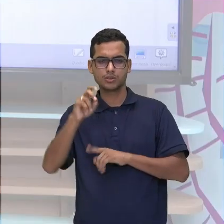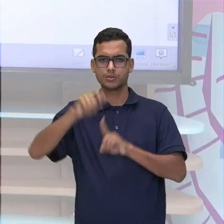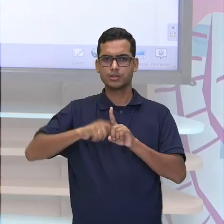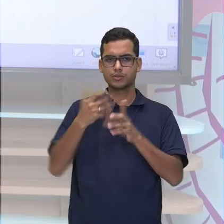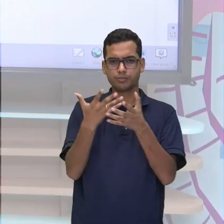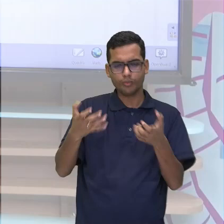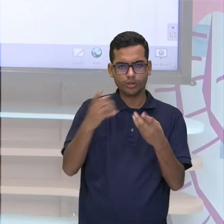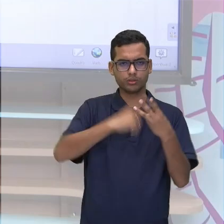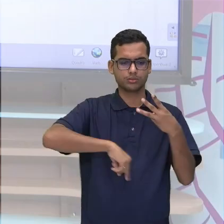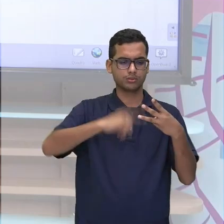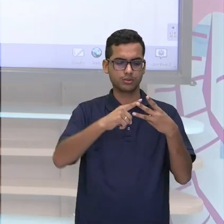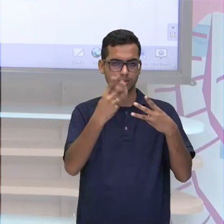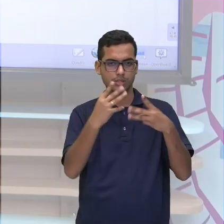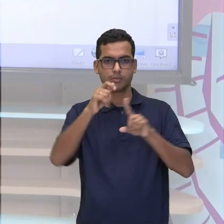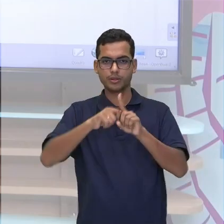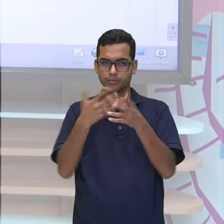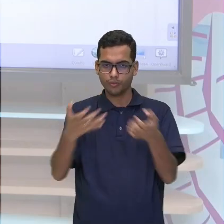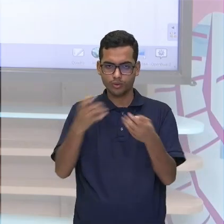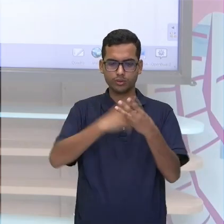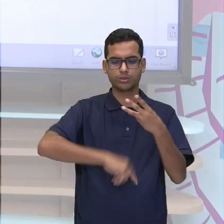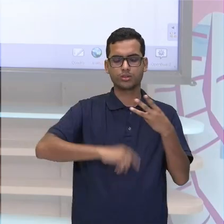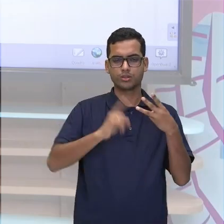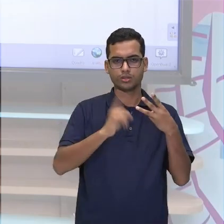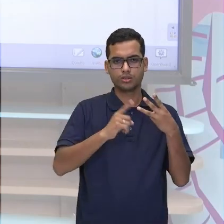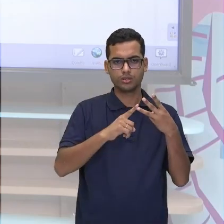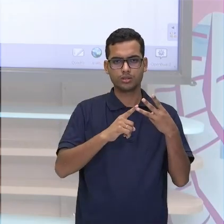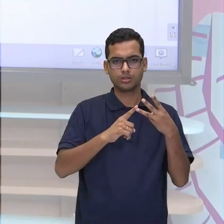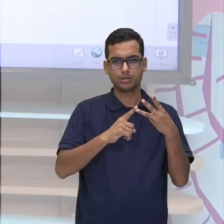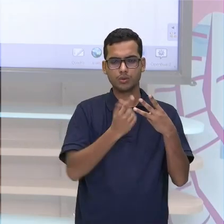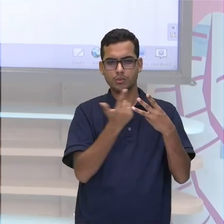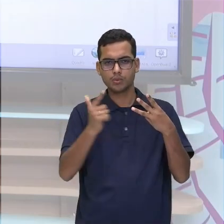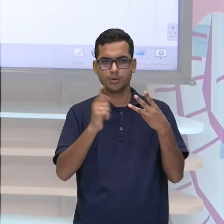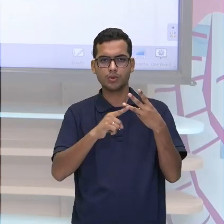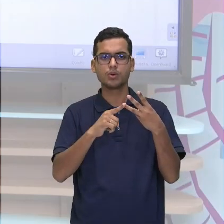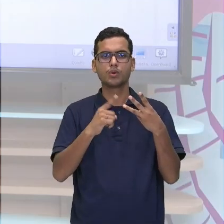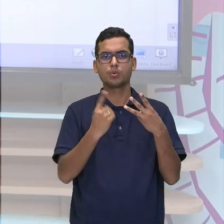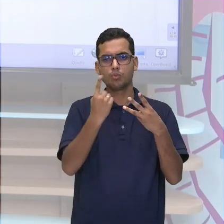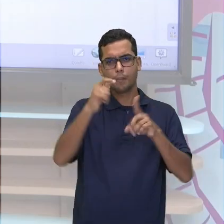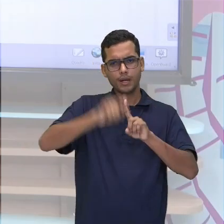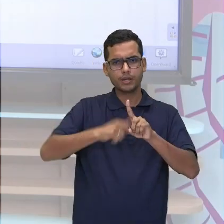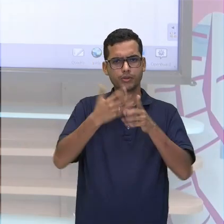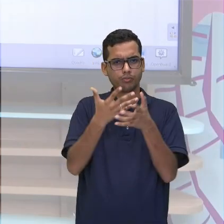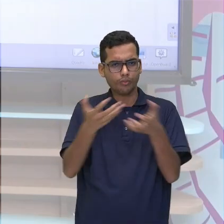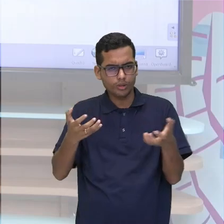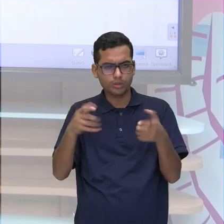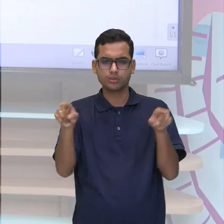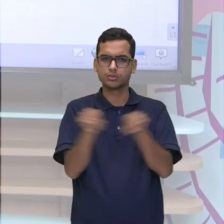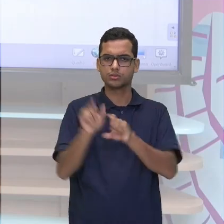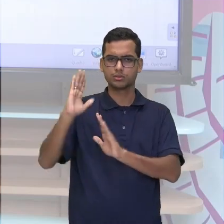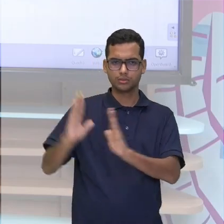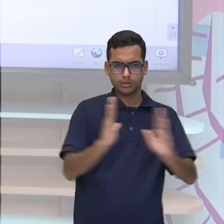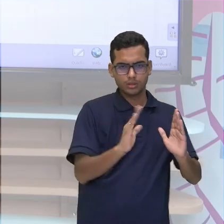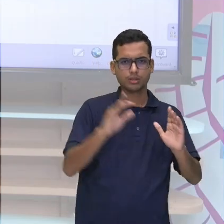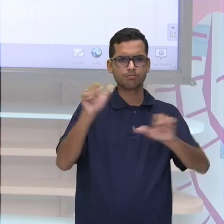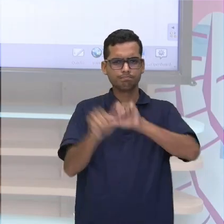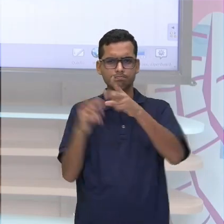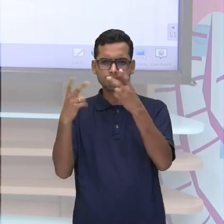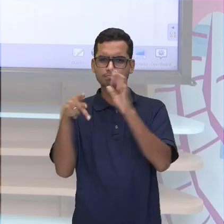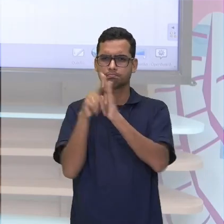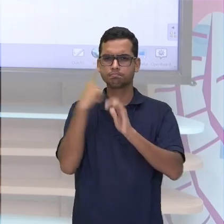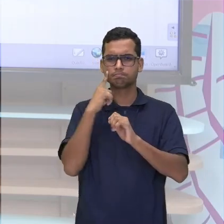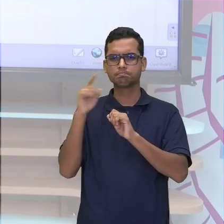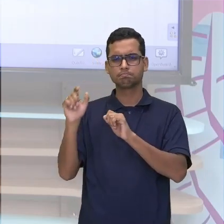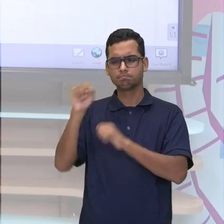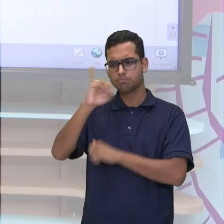onde a gente tem ali a parte da cidade, da vegetação, e aí nós vamos percebendo essas mudanças climáticas. Vamos